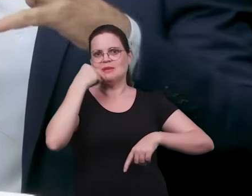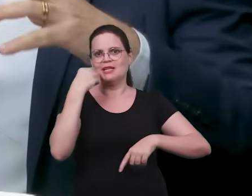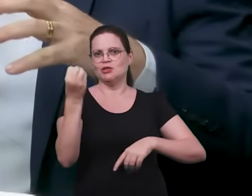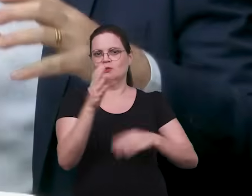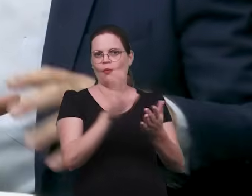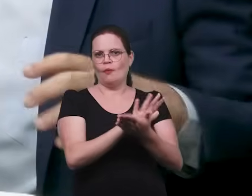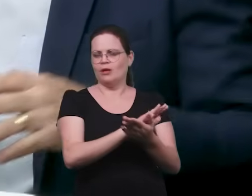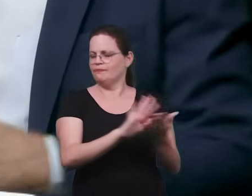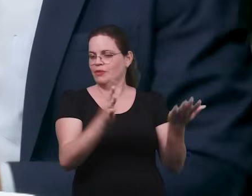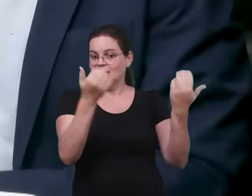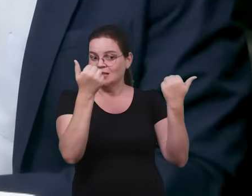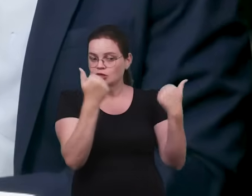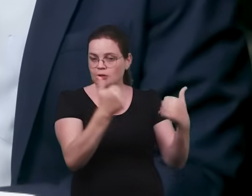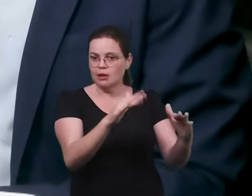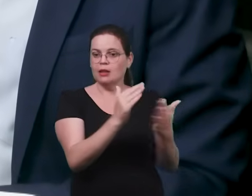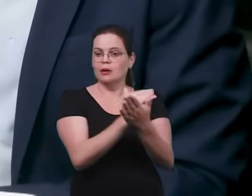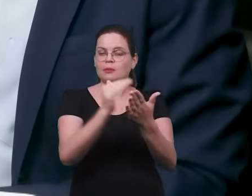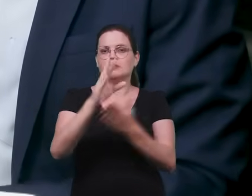juízo em cima daquela